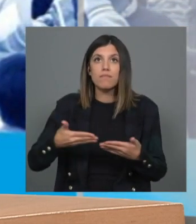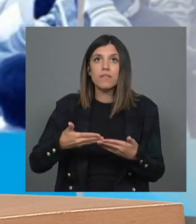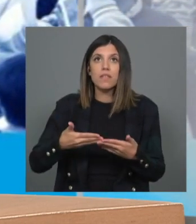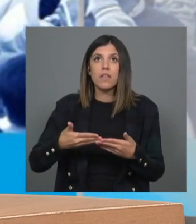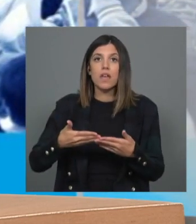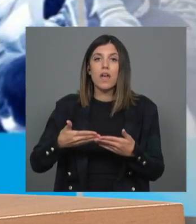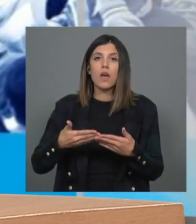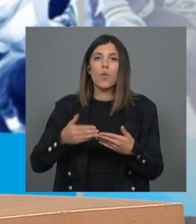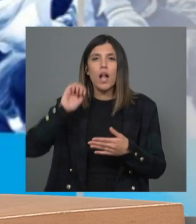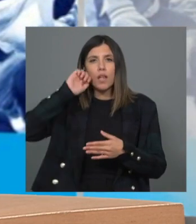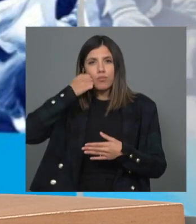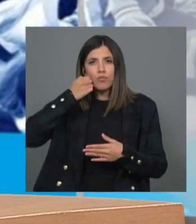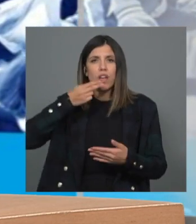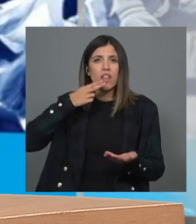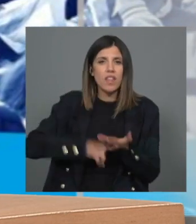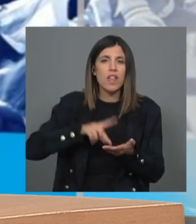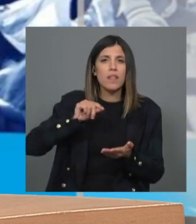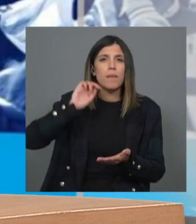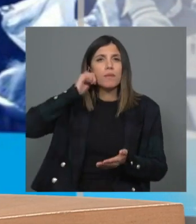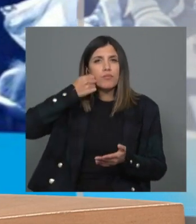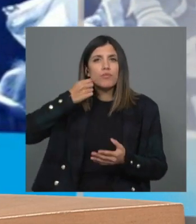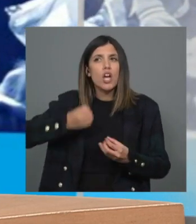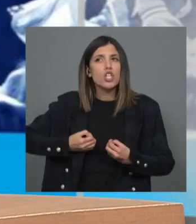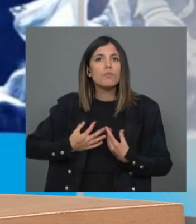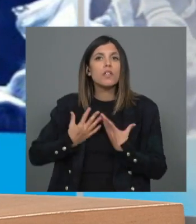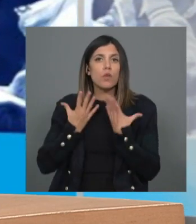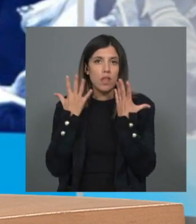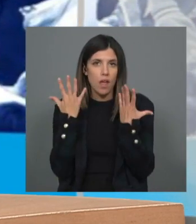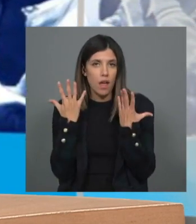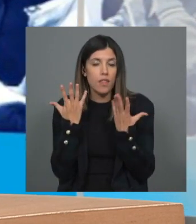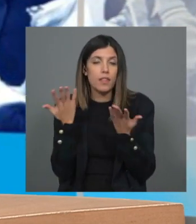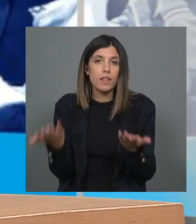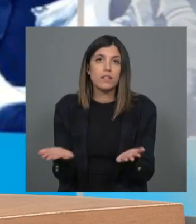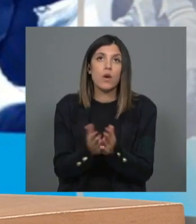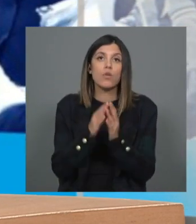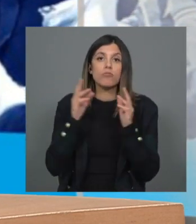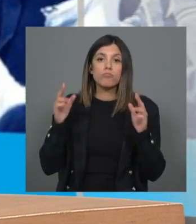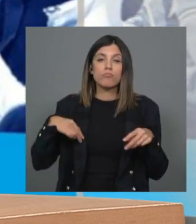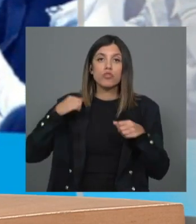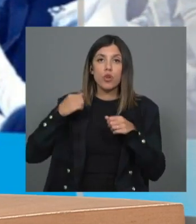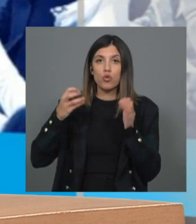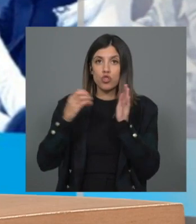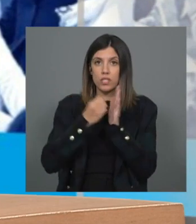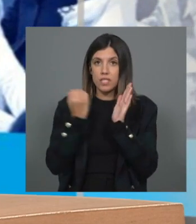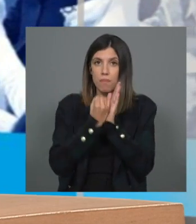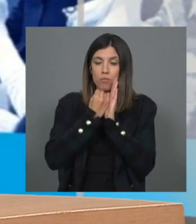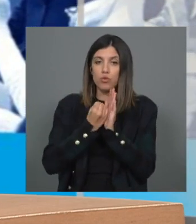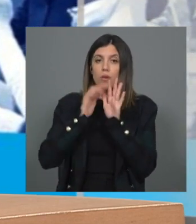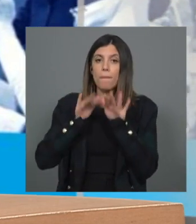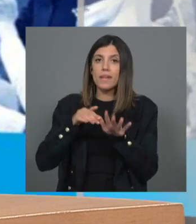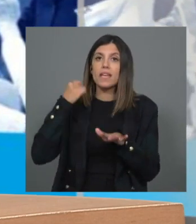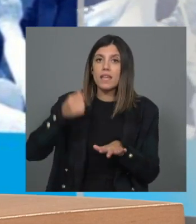realidades e também para a realidade espiritual de muitos jovens e de muitas pessoas. E, portanto, as jornadas e a peregrinação dos símbolos têm de ser esta oportunidade